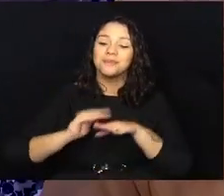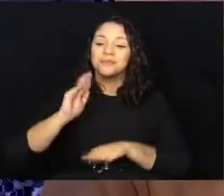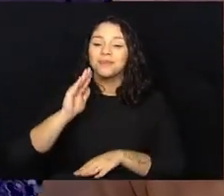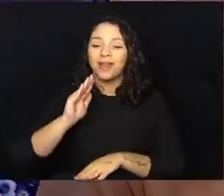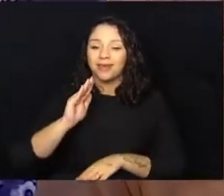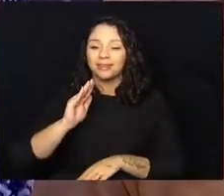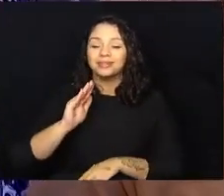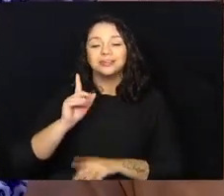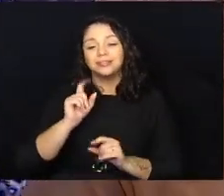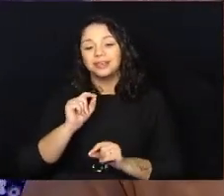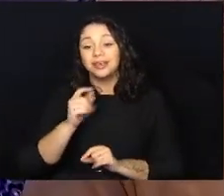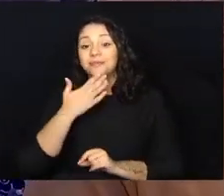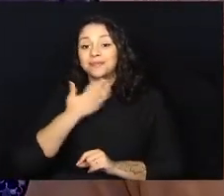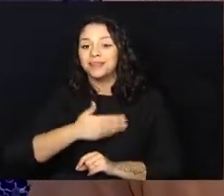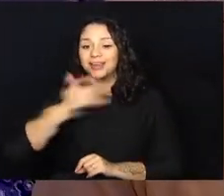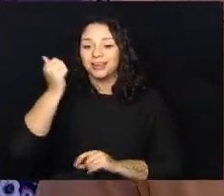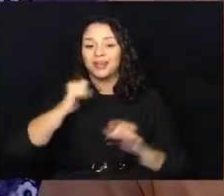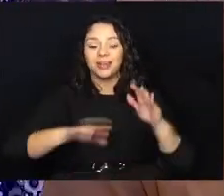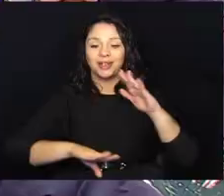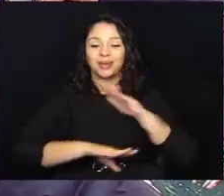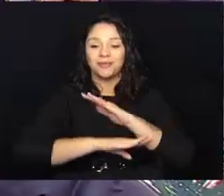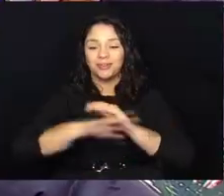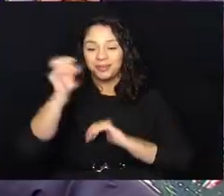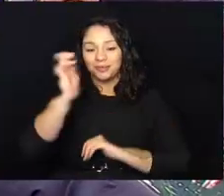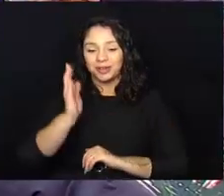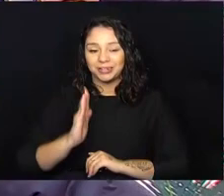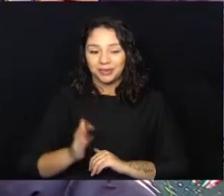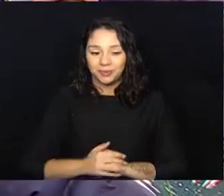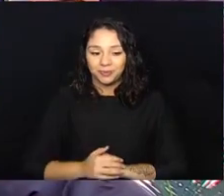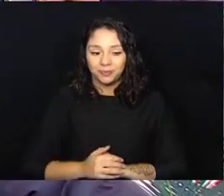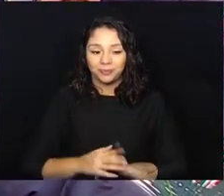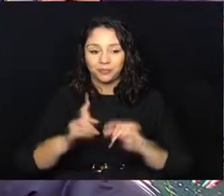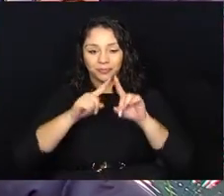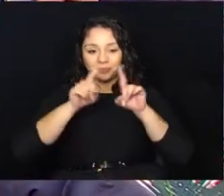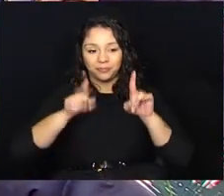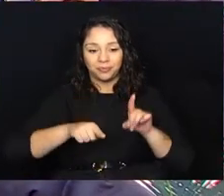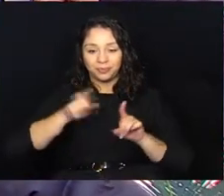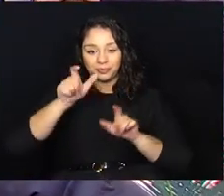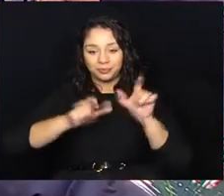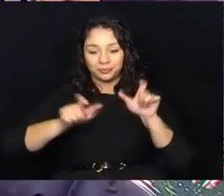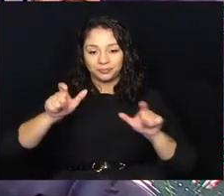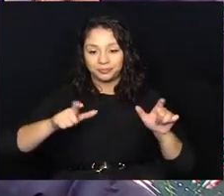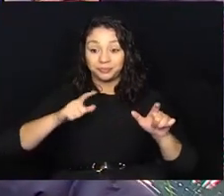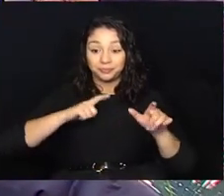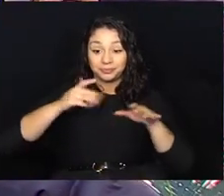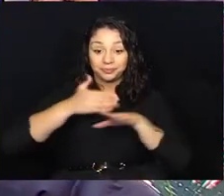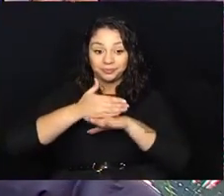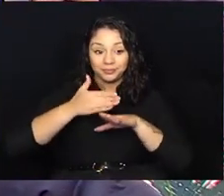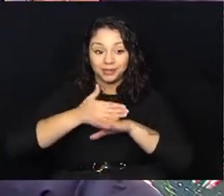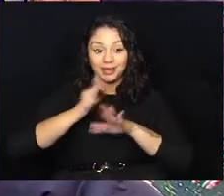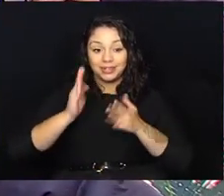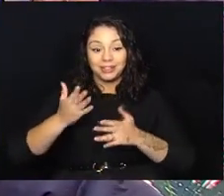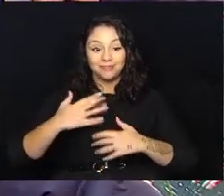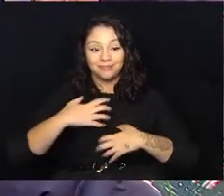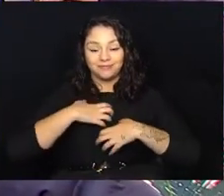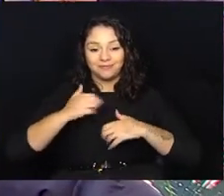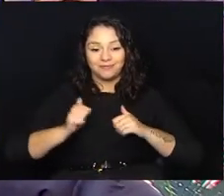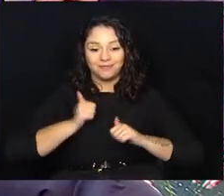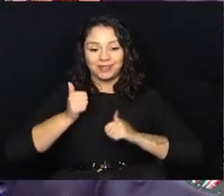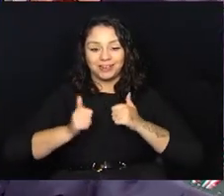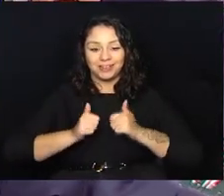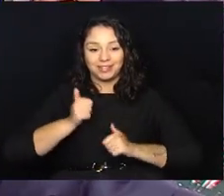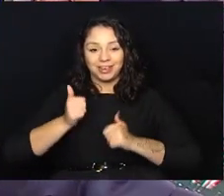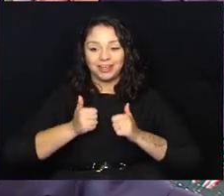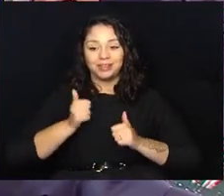já é, mas vai ser ainda melhor, melhor Câmara do Brasil. Os funcionários têm cada vez mais participado e se sentido ansiosos para o dia do aniversário antes do